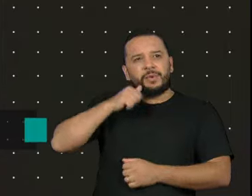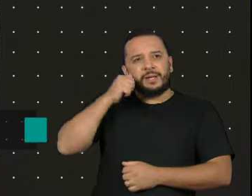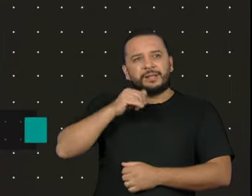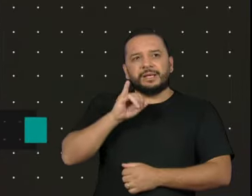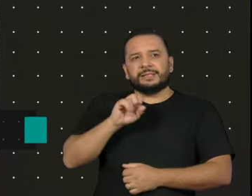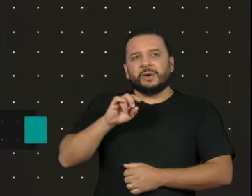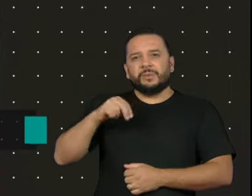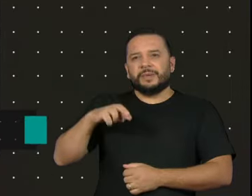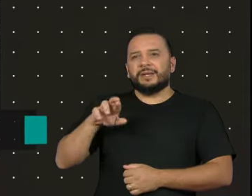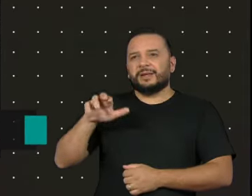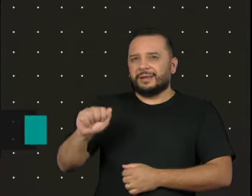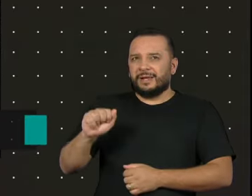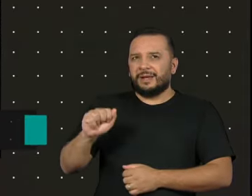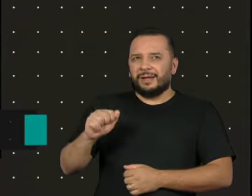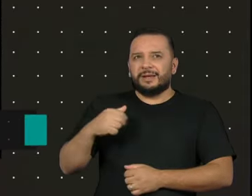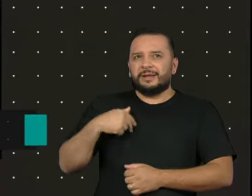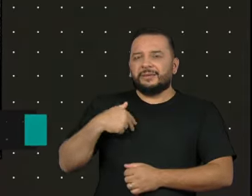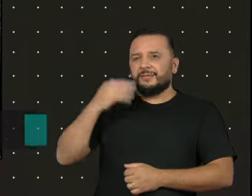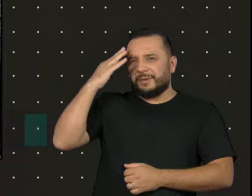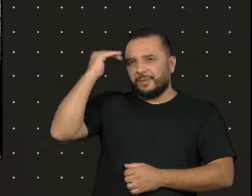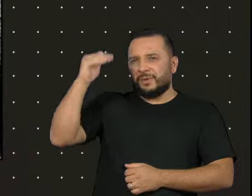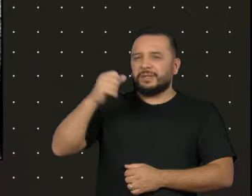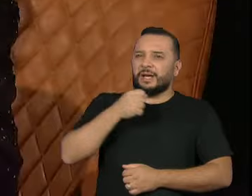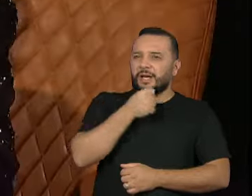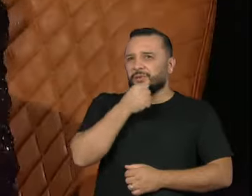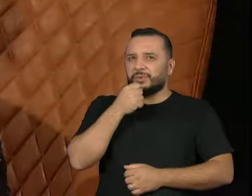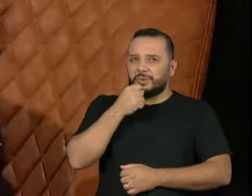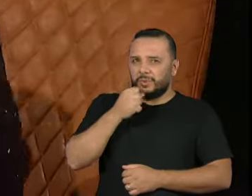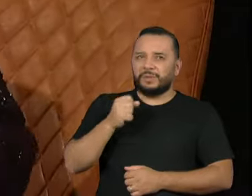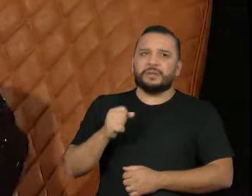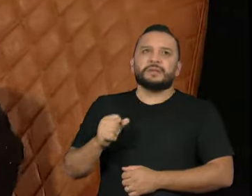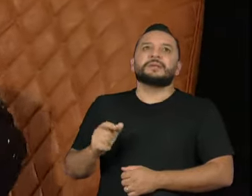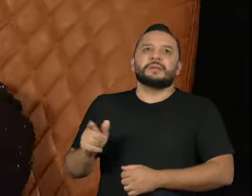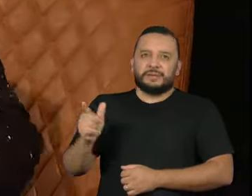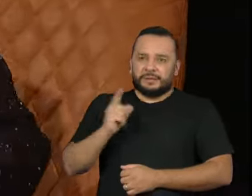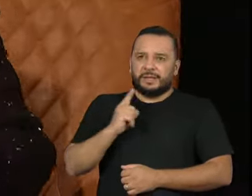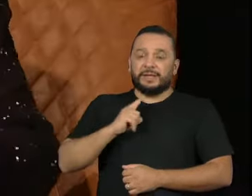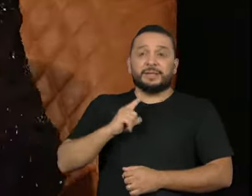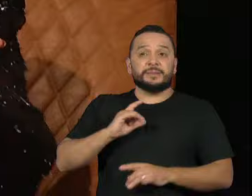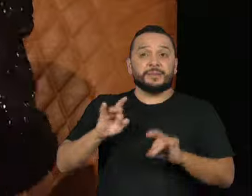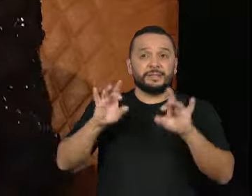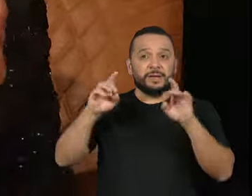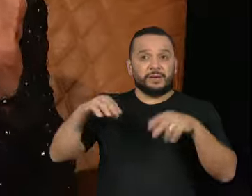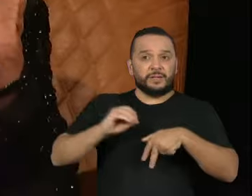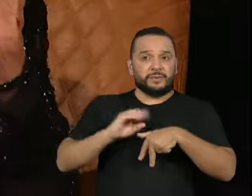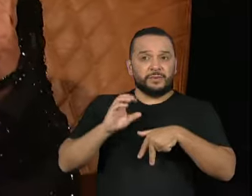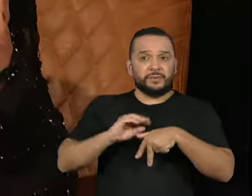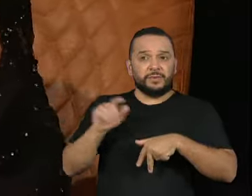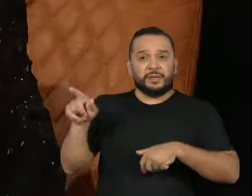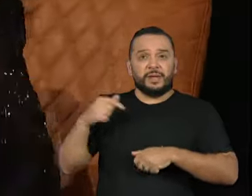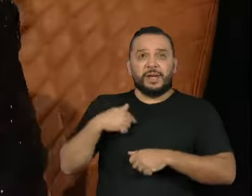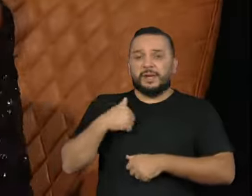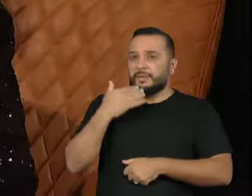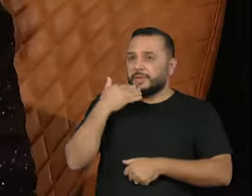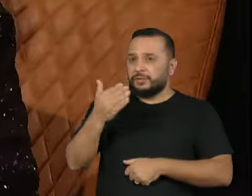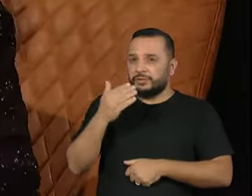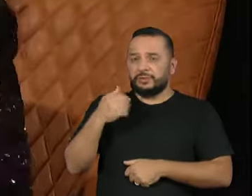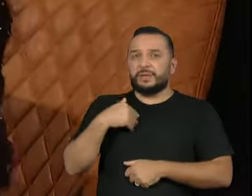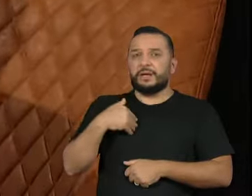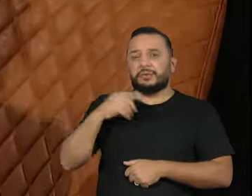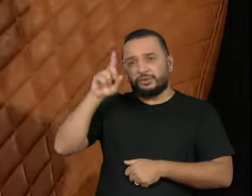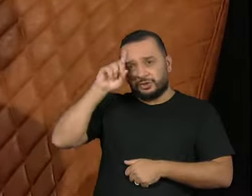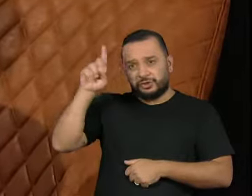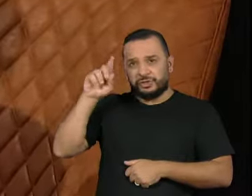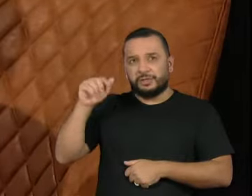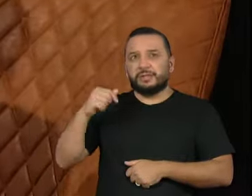São Paulo, né? Que você uma das homenageou maiores. depois. Aqui Sim, eu tenho um especial aqui da cultura e que ela pediu. Ela falou: o dia que eu morrer, falou